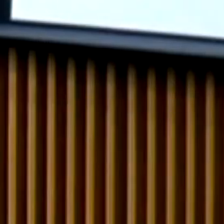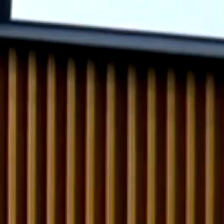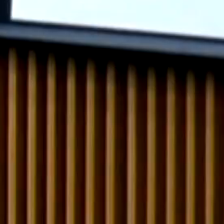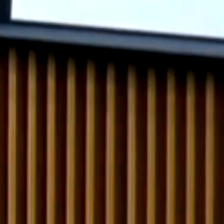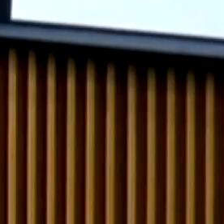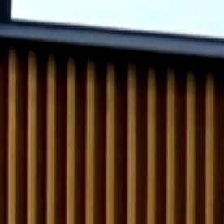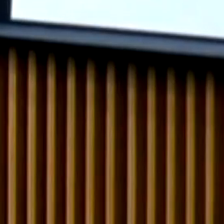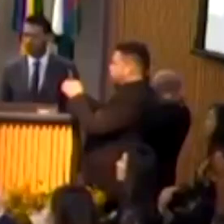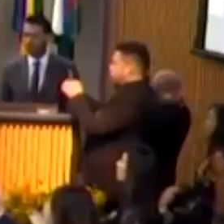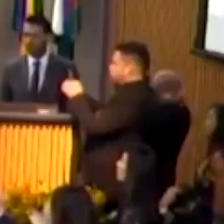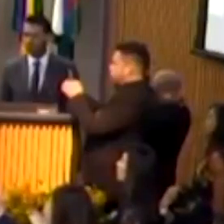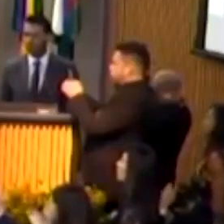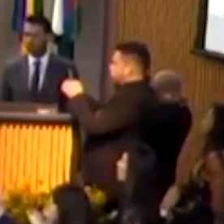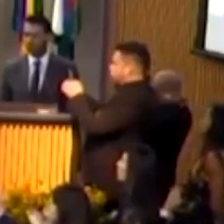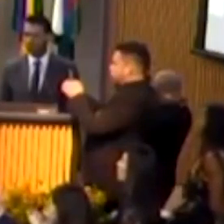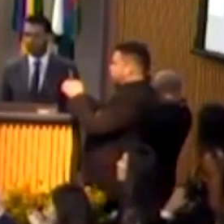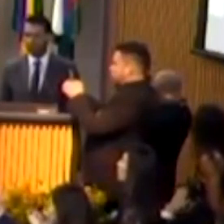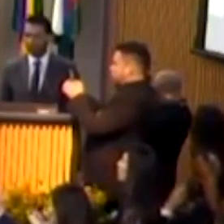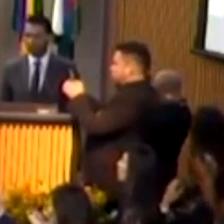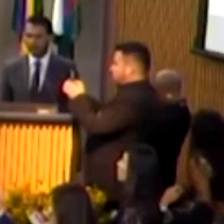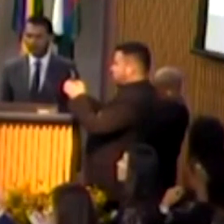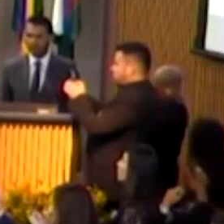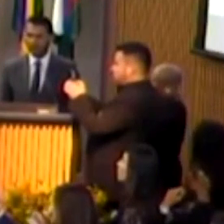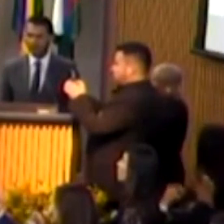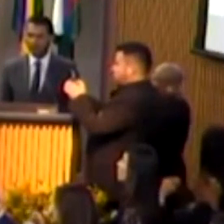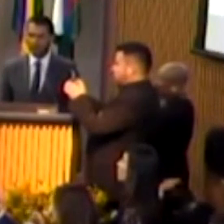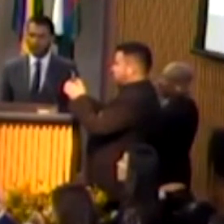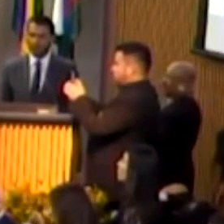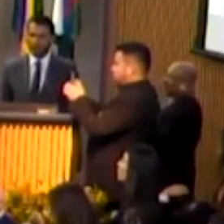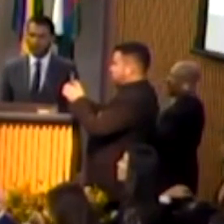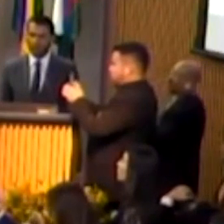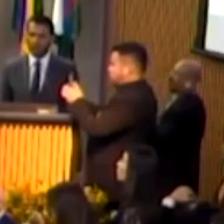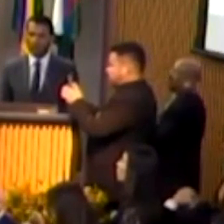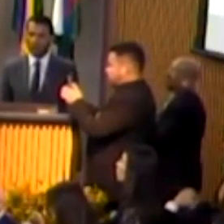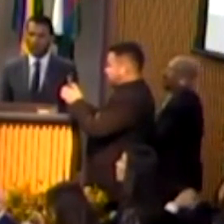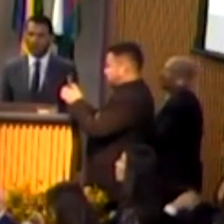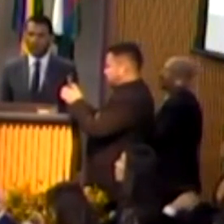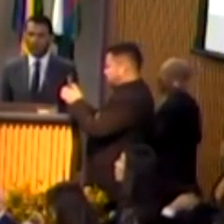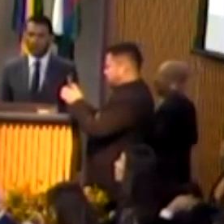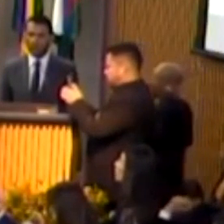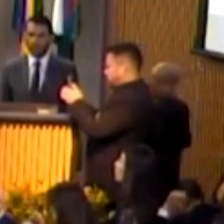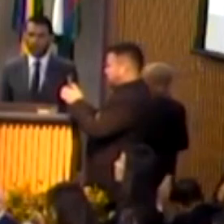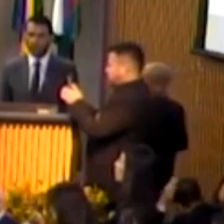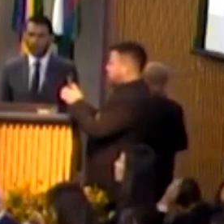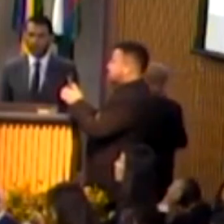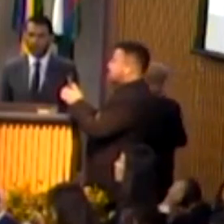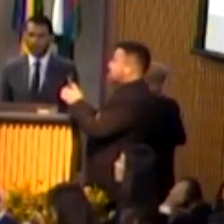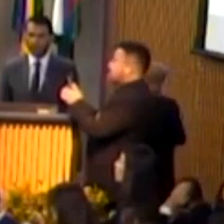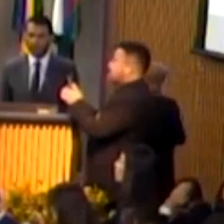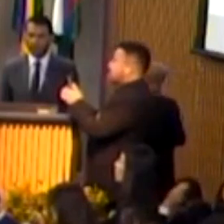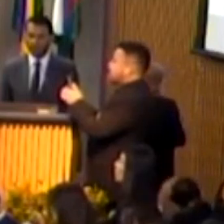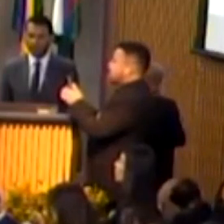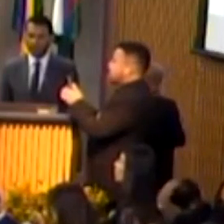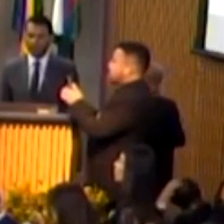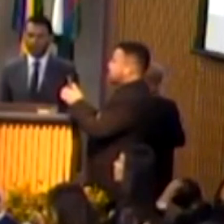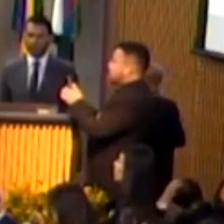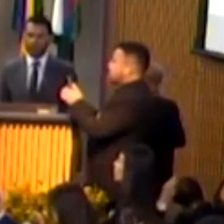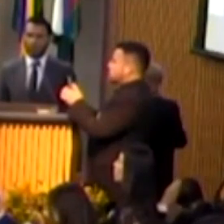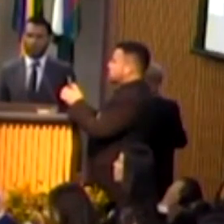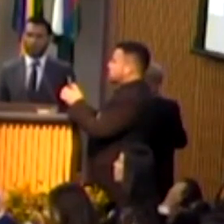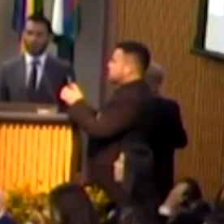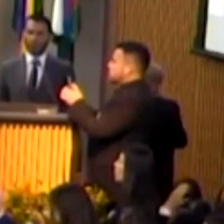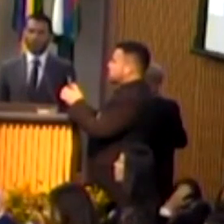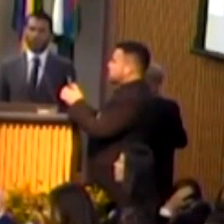então qual é o sistema Aliás o centrão que é uma das maiorias na Câmara dos Deputados